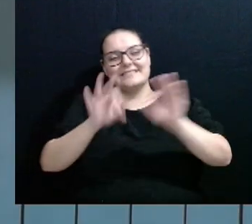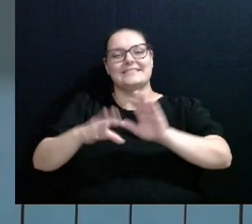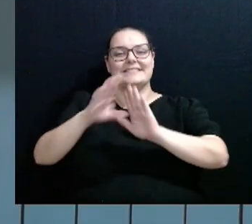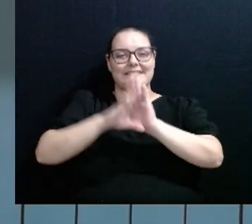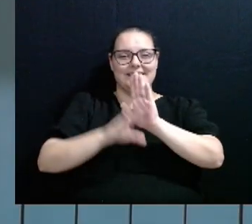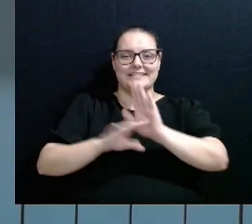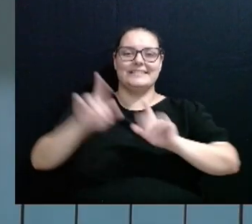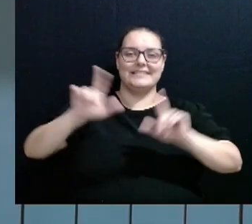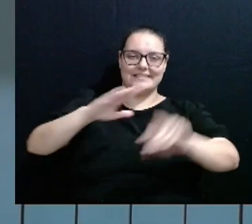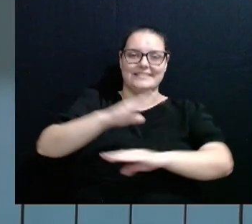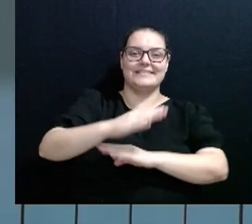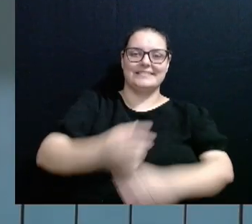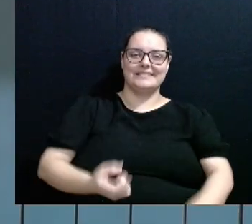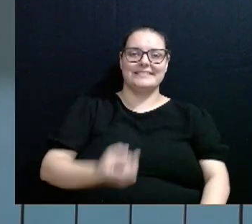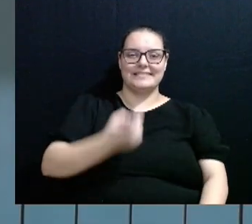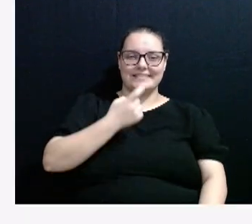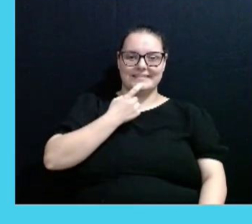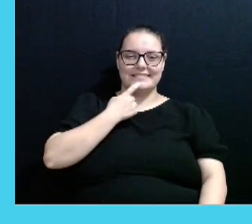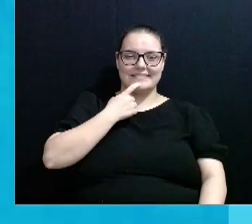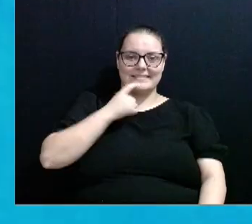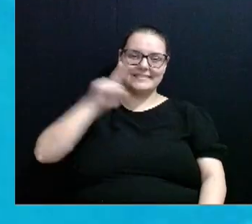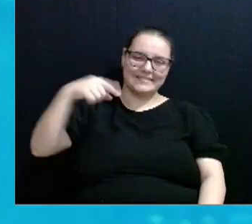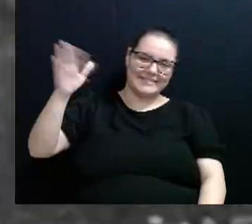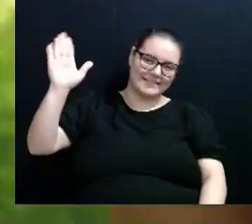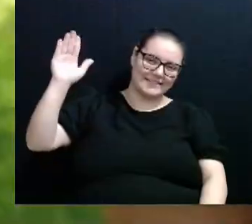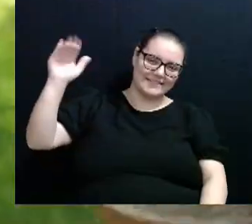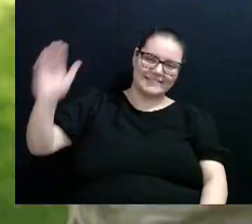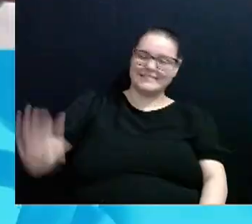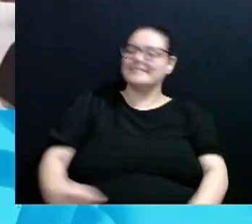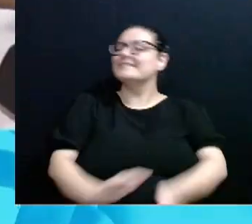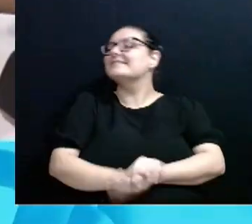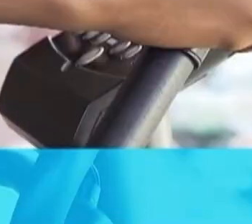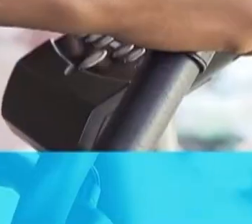TV Câmara Campinas. Até mais.